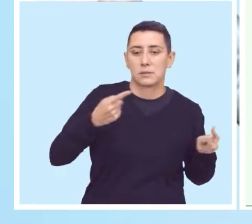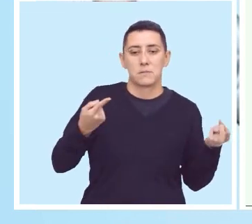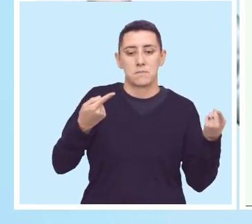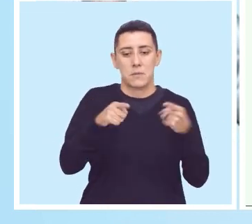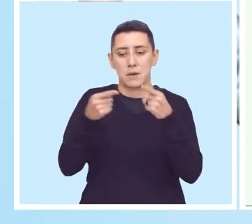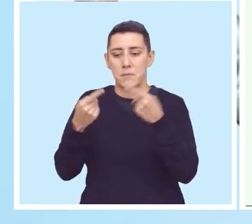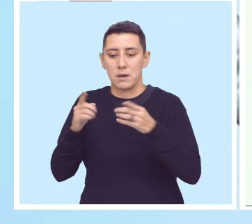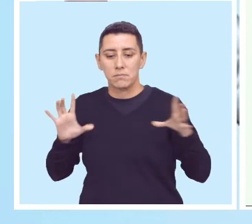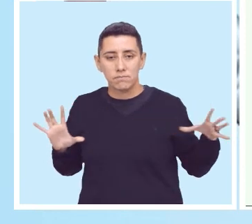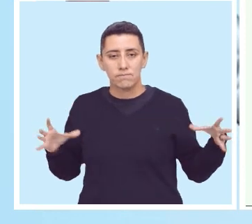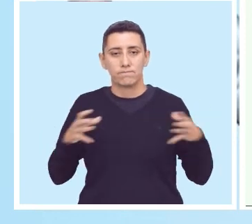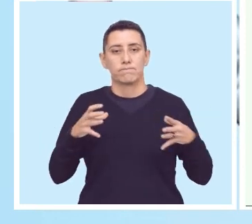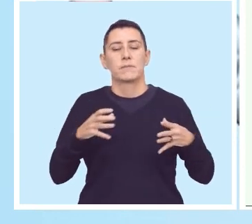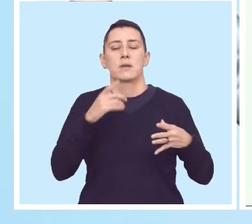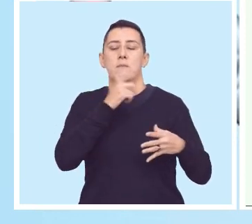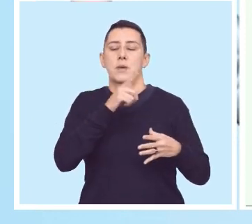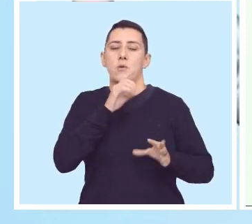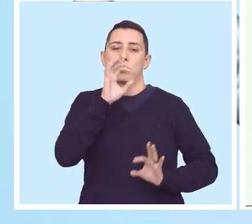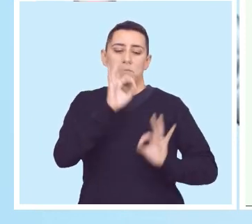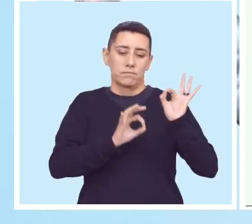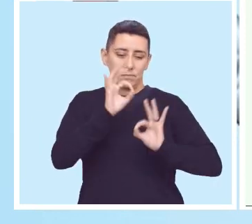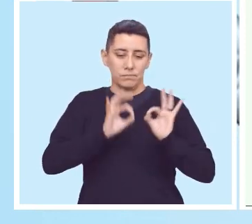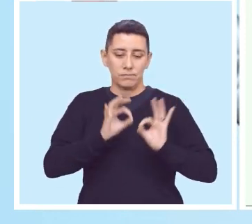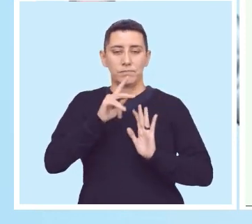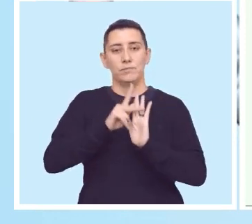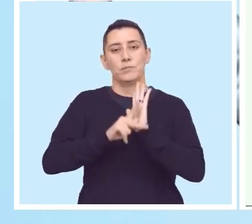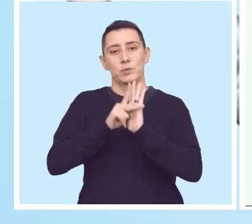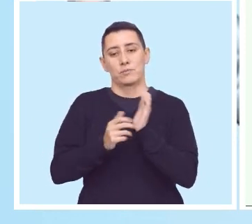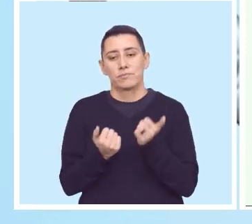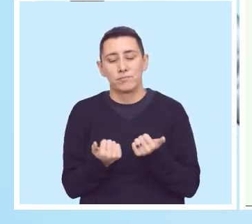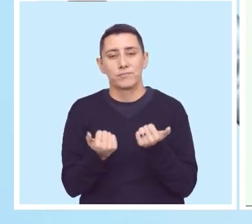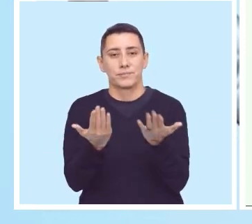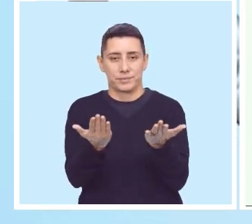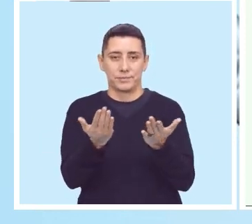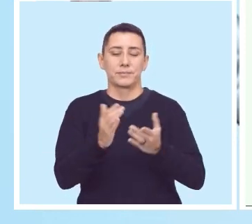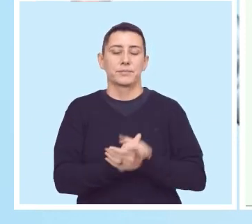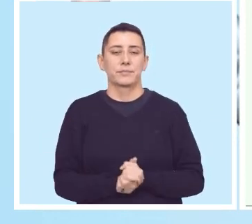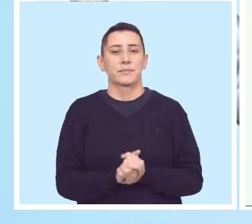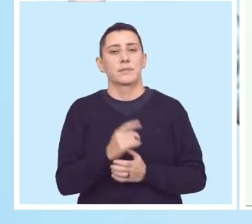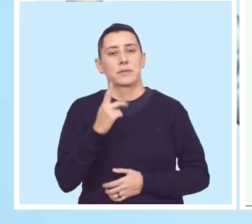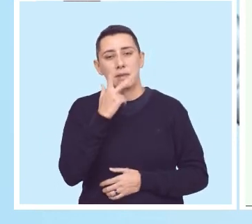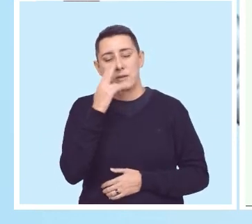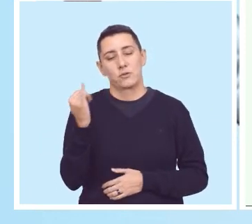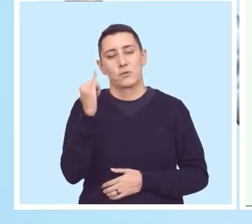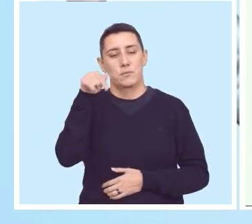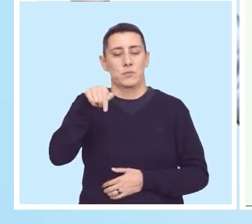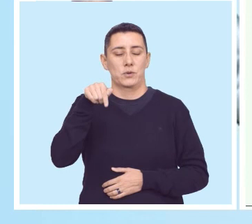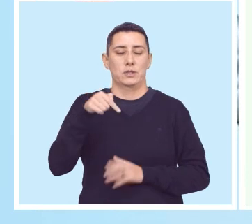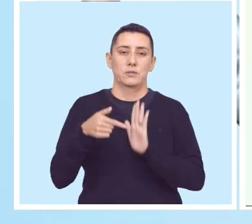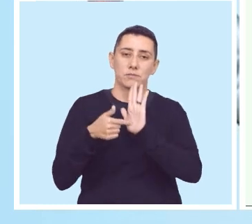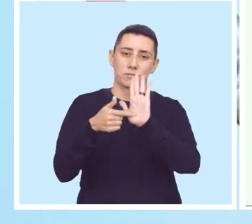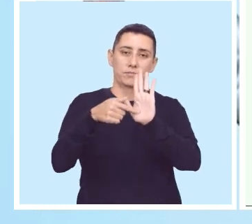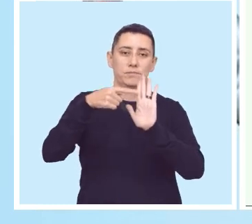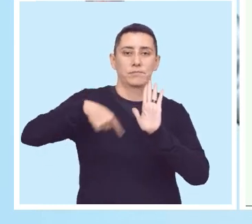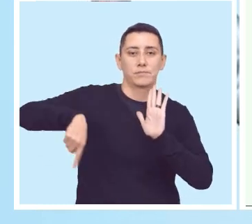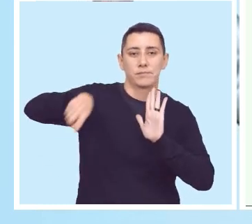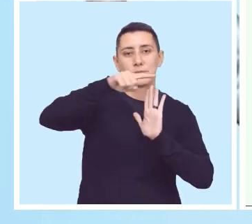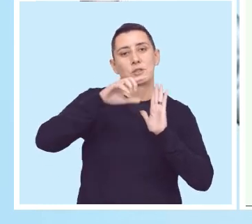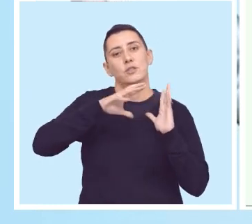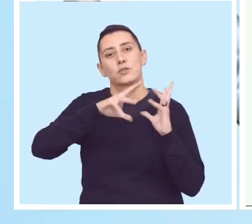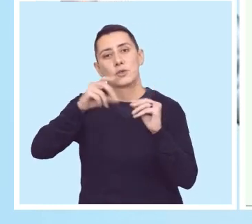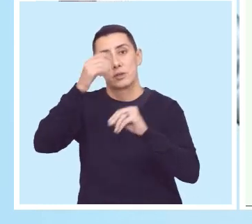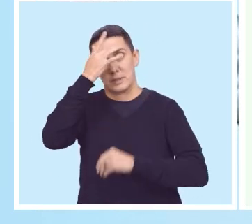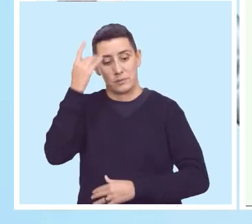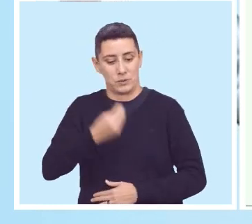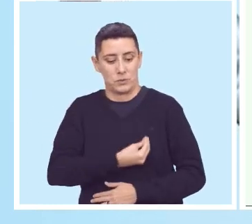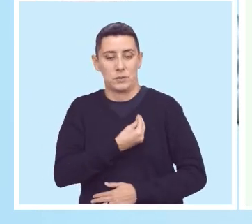a execução exitosa aí desse projeto. Então, eu acho importante salientar aqui a participação de todos esses entes